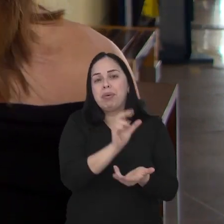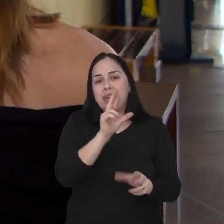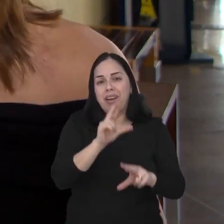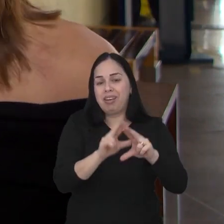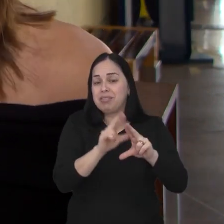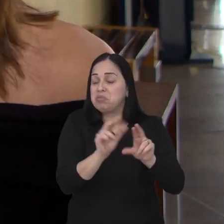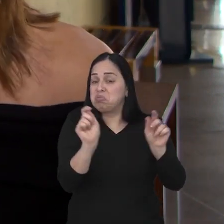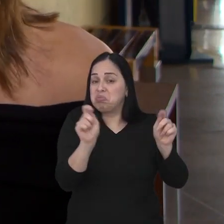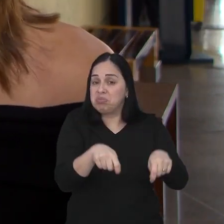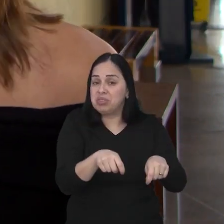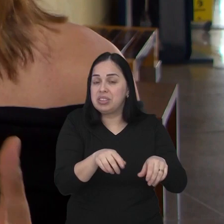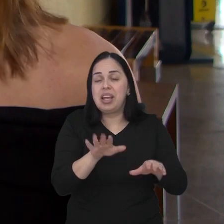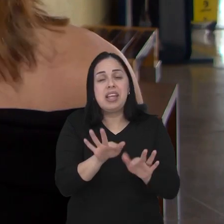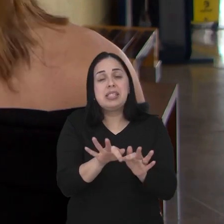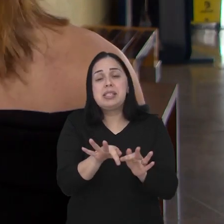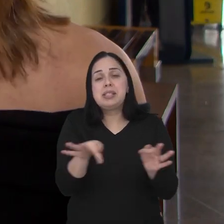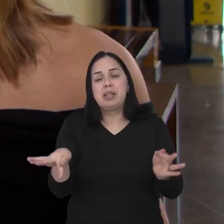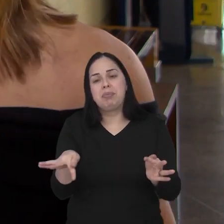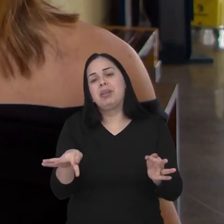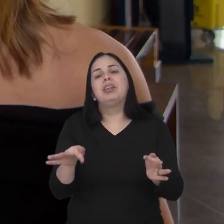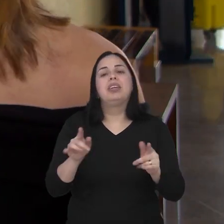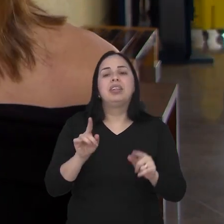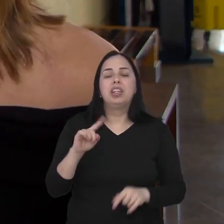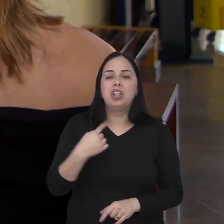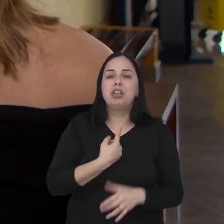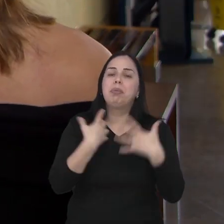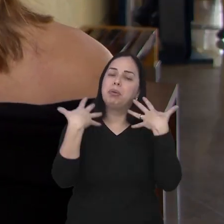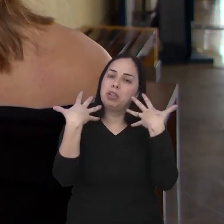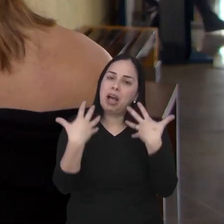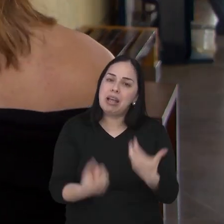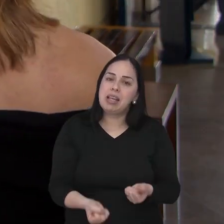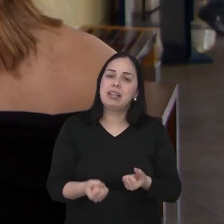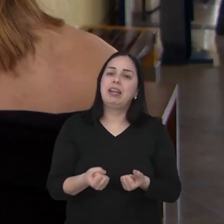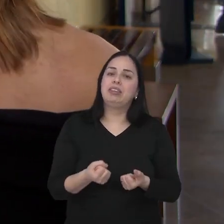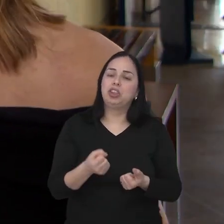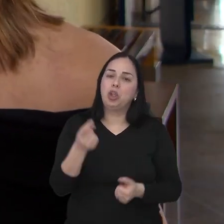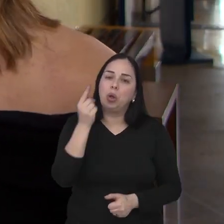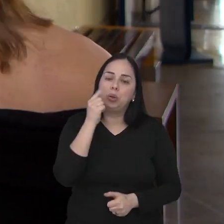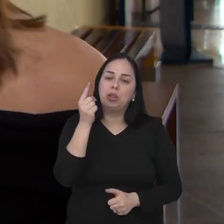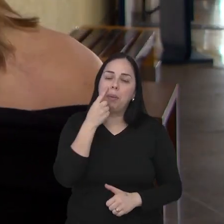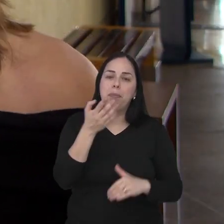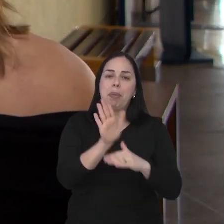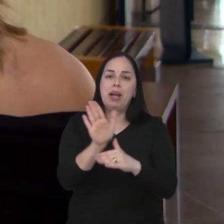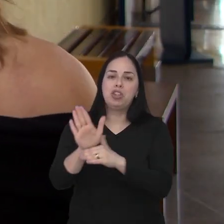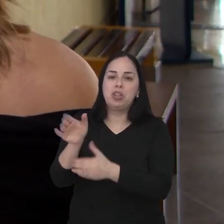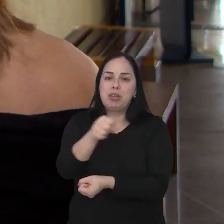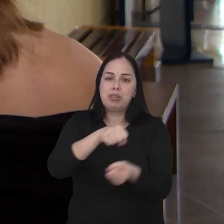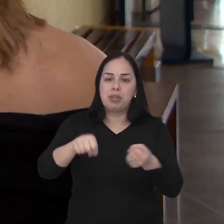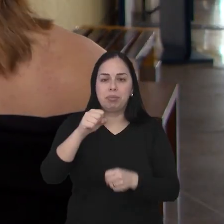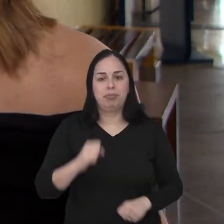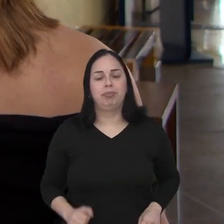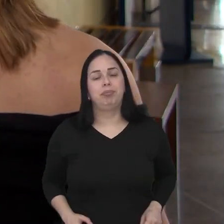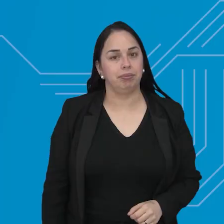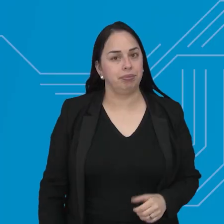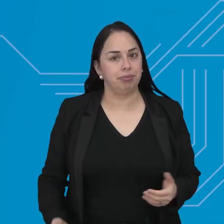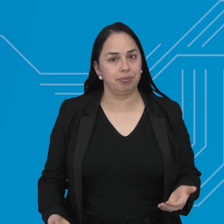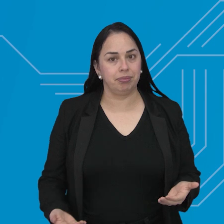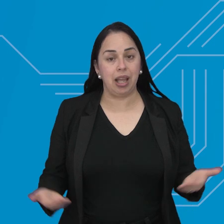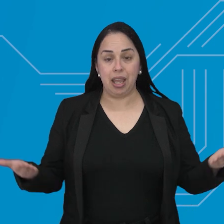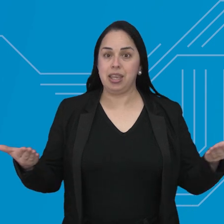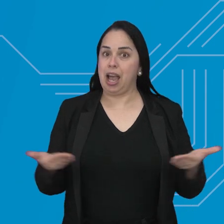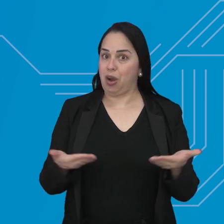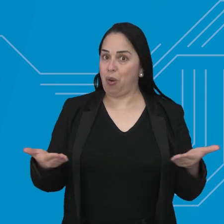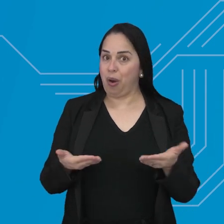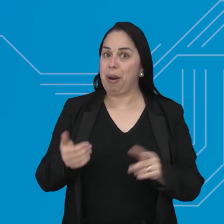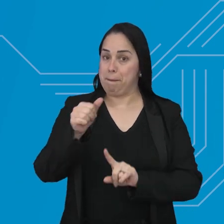cafezinho. Então, são pequenas coisas e simples, que a gente pode aderir à nossa rotina para realmente contribuir para a sustentabilidade. A